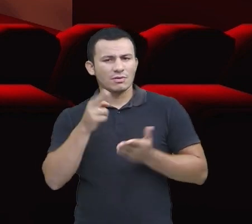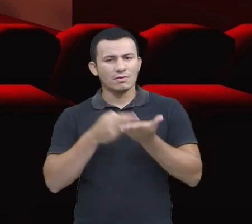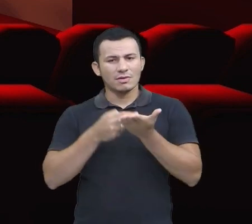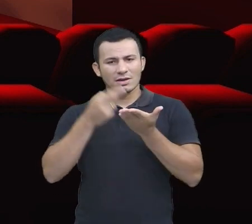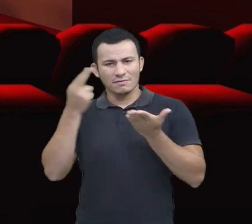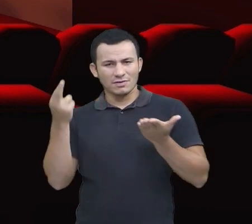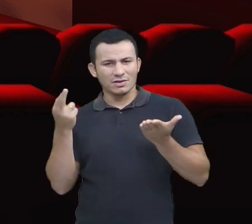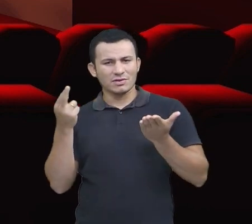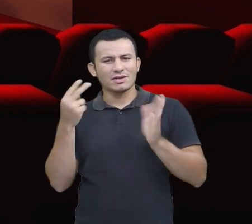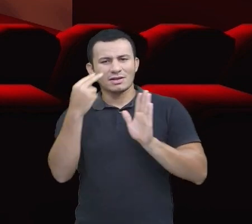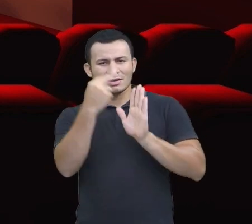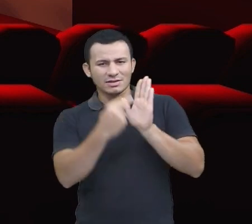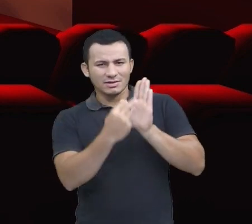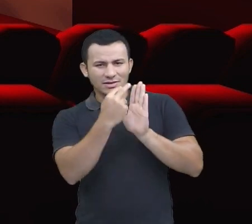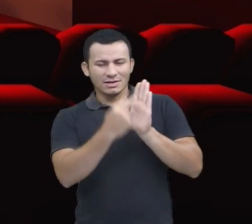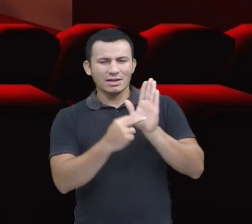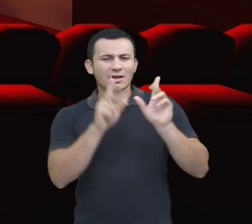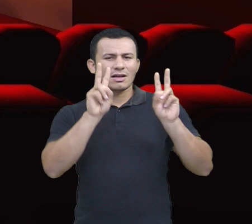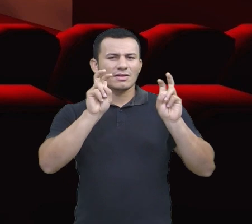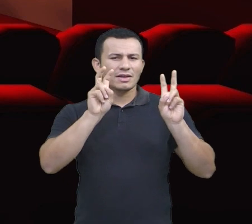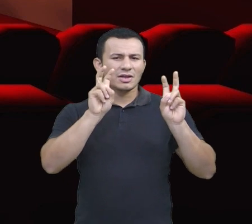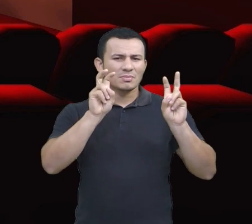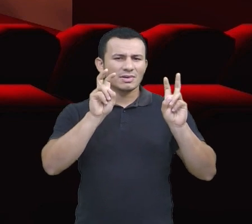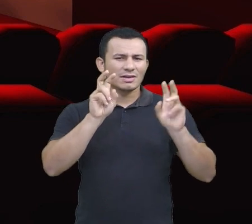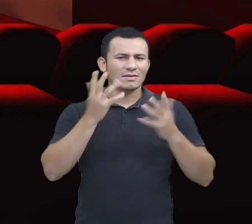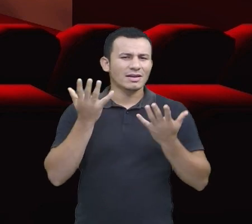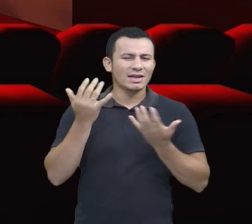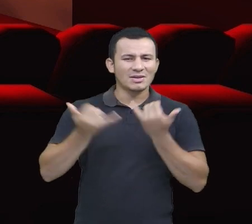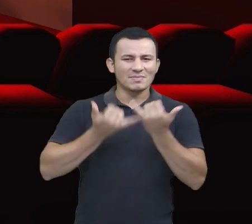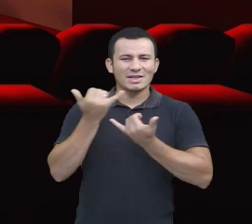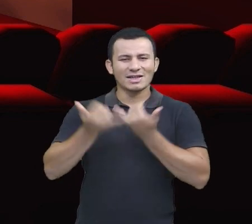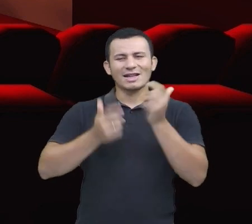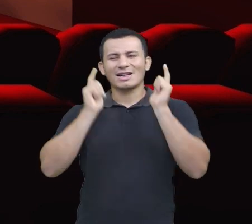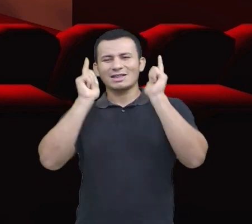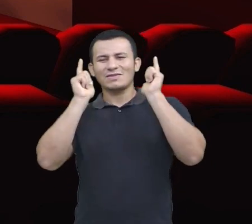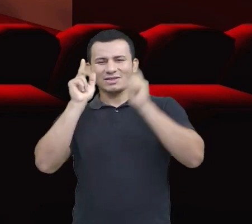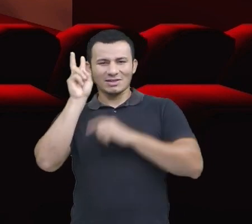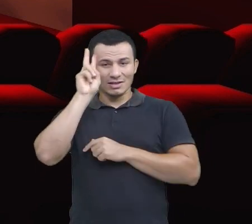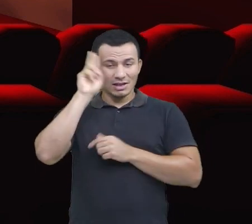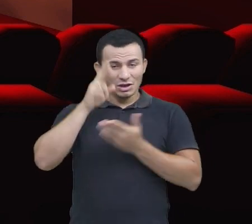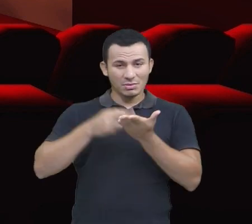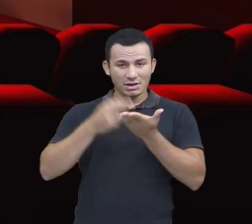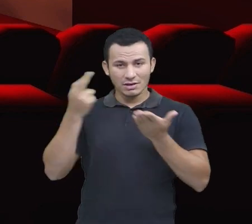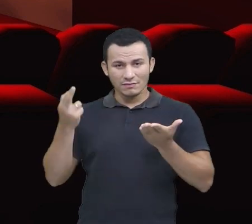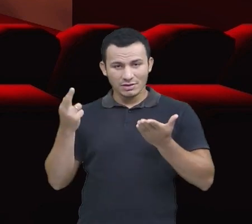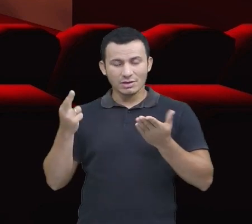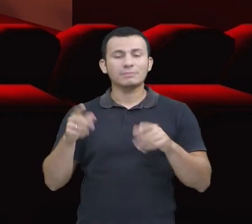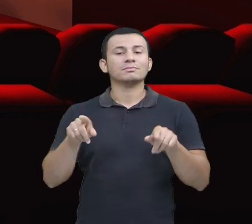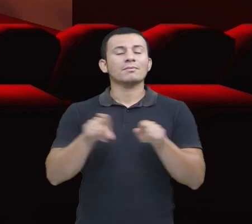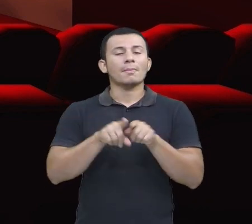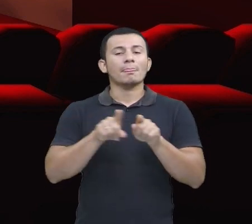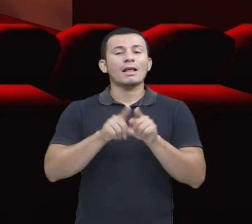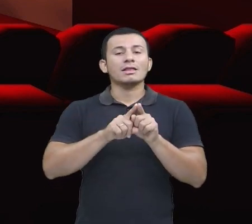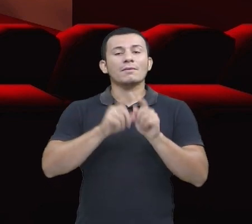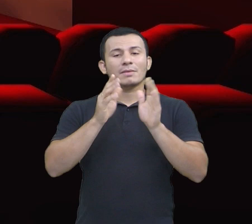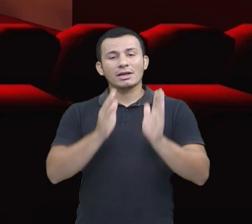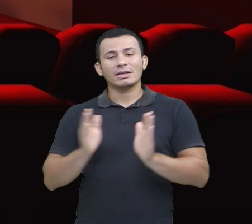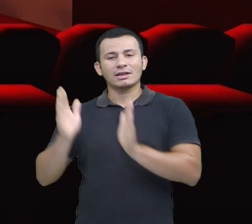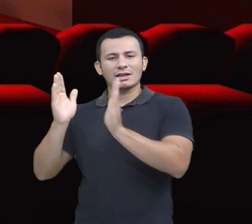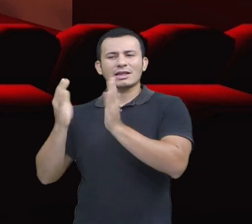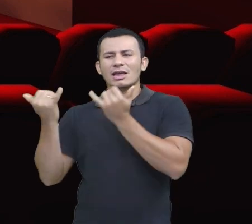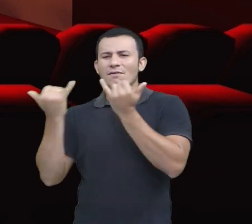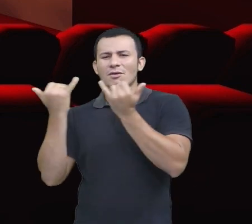Vocês se lembram o título da revista? Brincar é divertido. Nós também investigamos o cartaz do